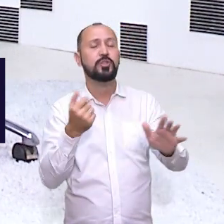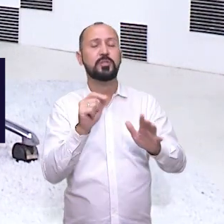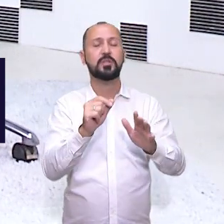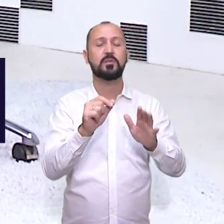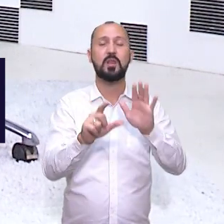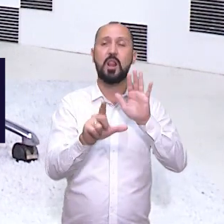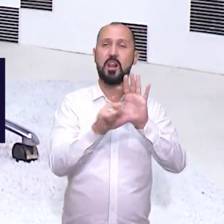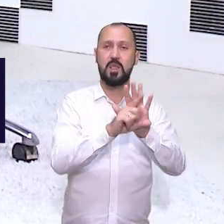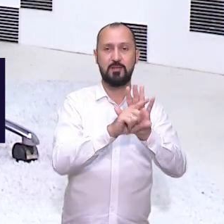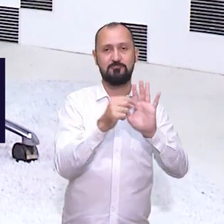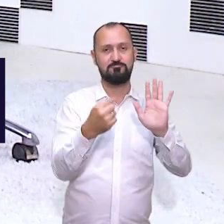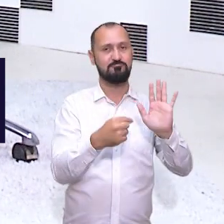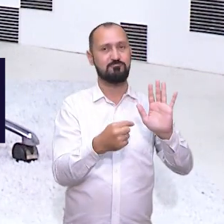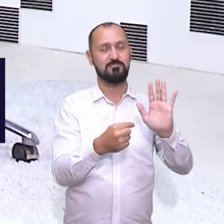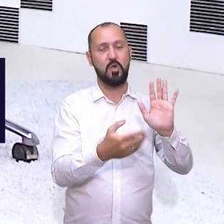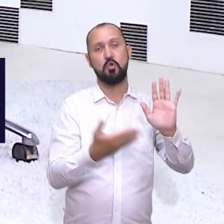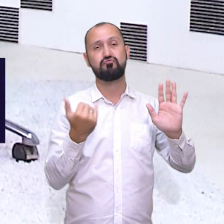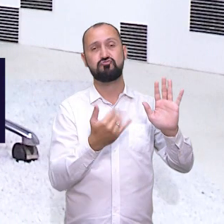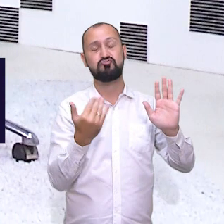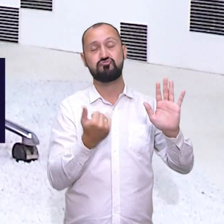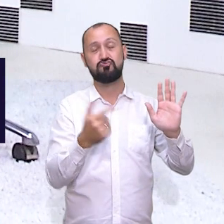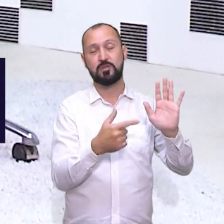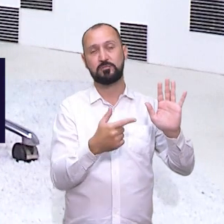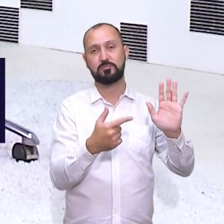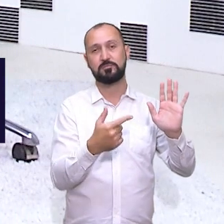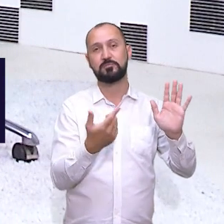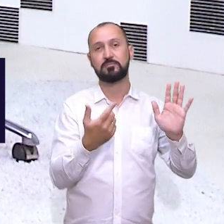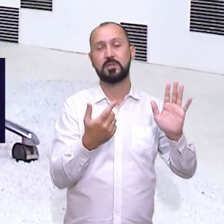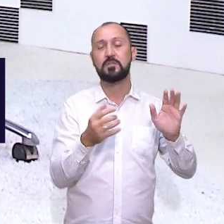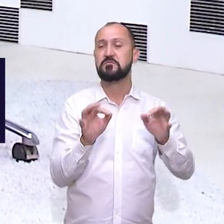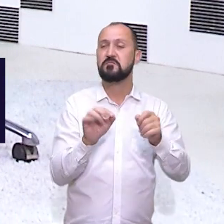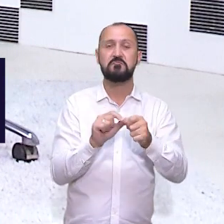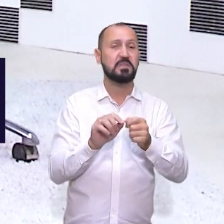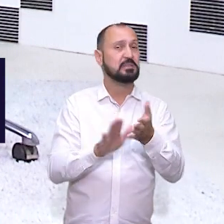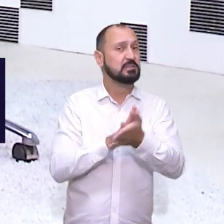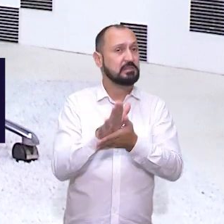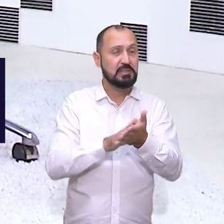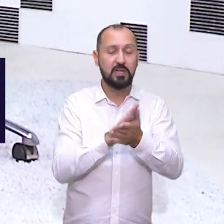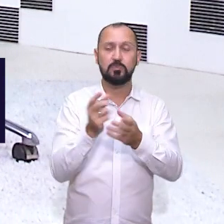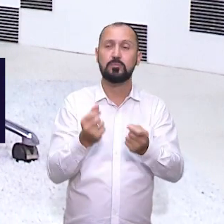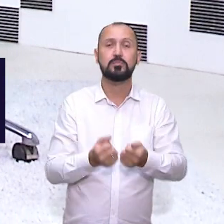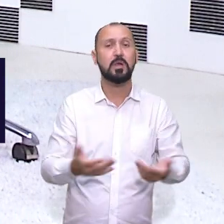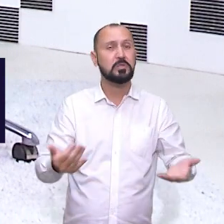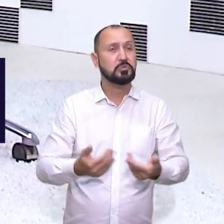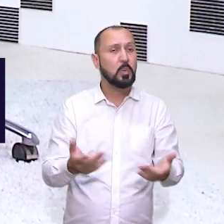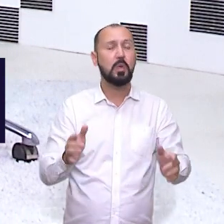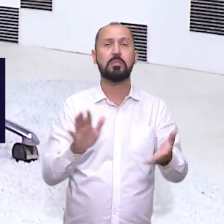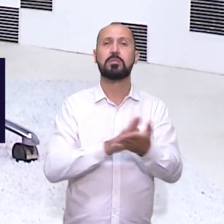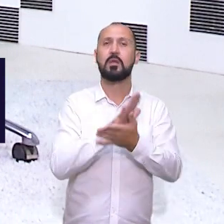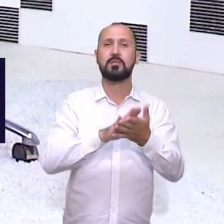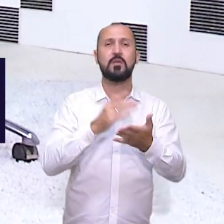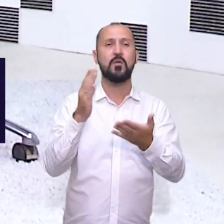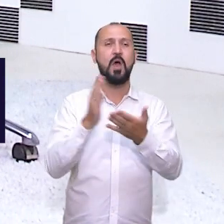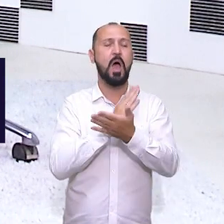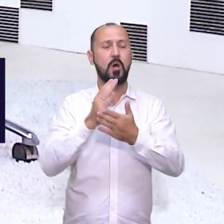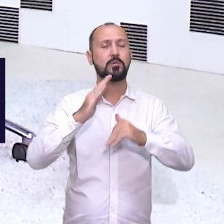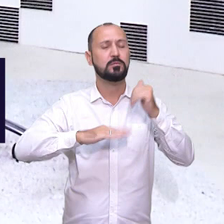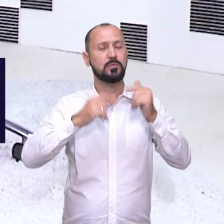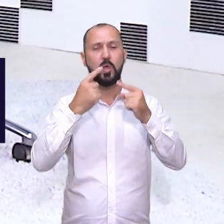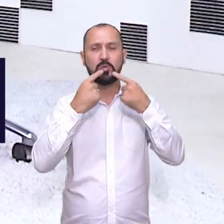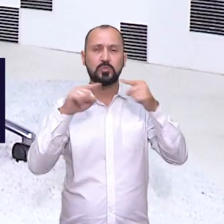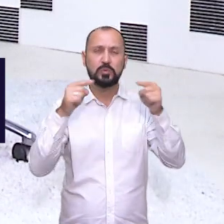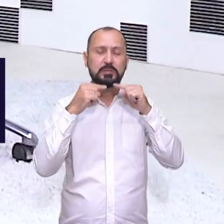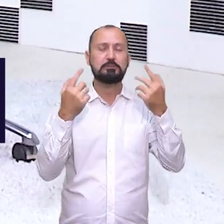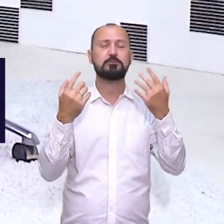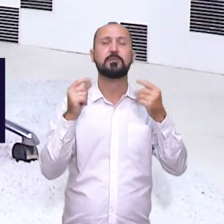critica a Lei Rouanet fala, porque fulano pegou dinheiro da Lei Rouanet, isso, aquilo, e não produziu, por exemplo, ou não